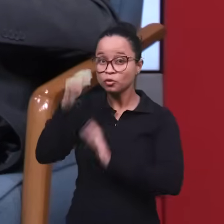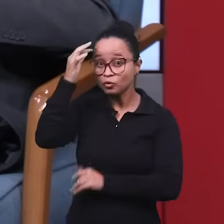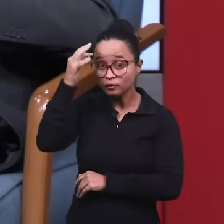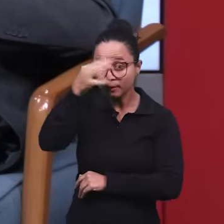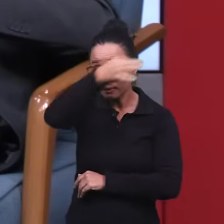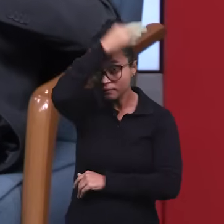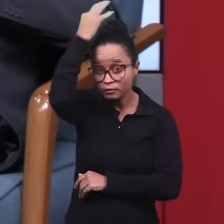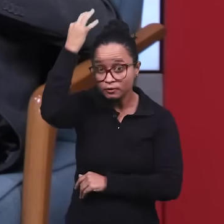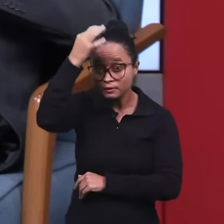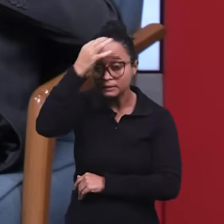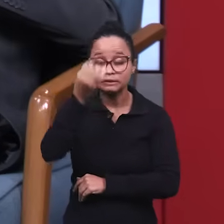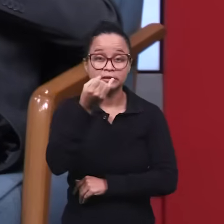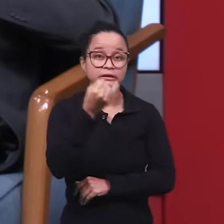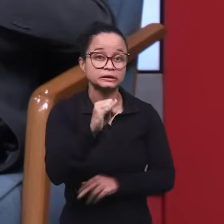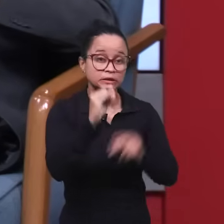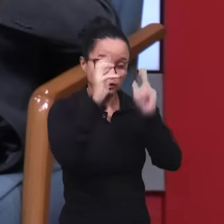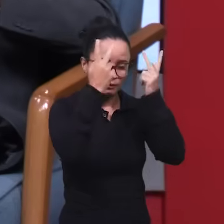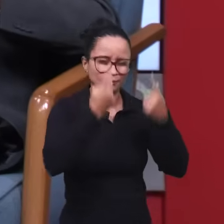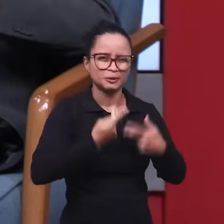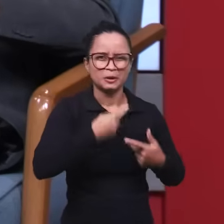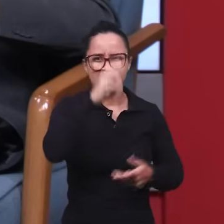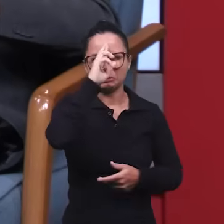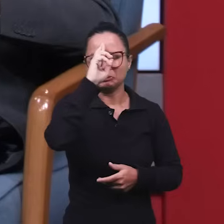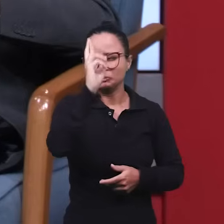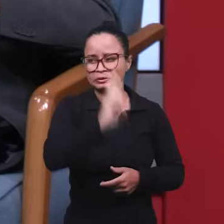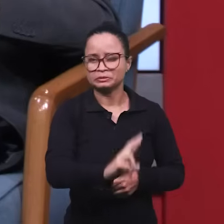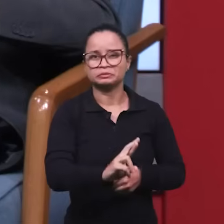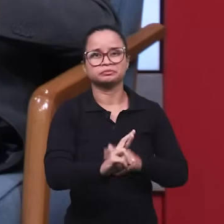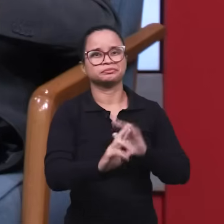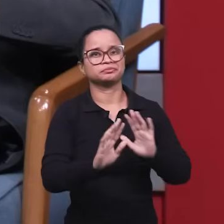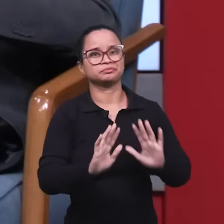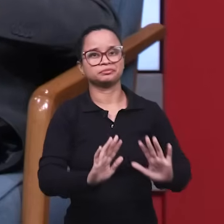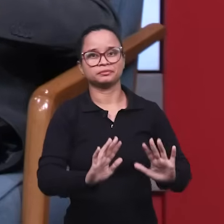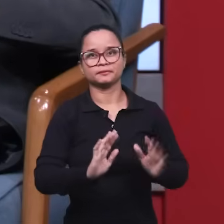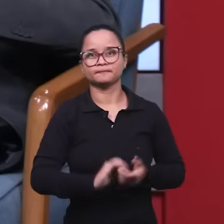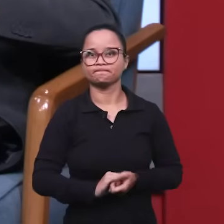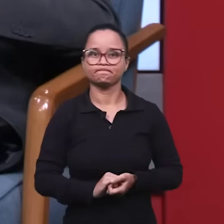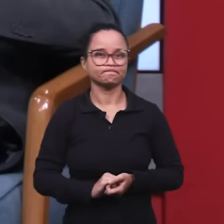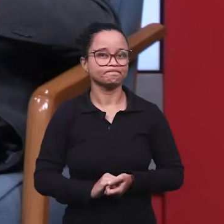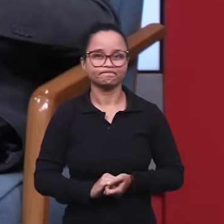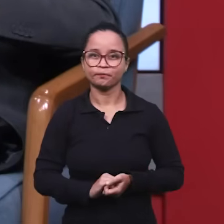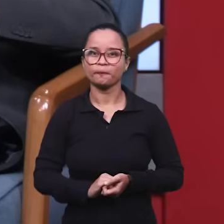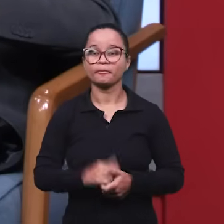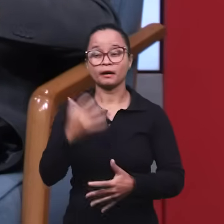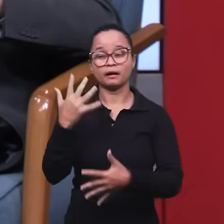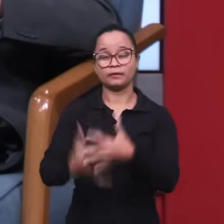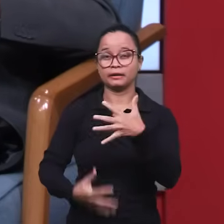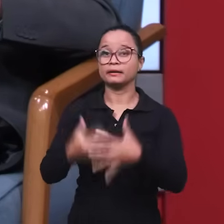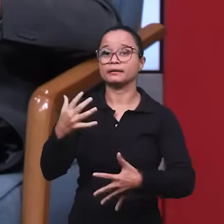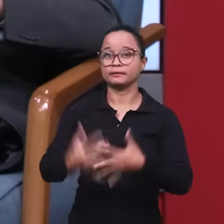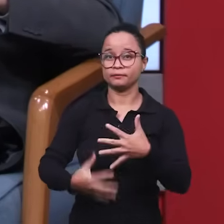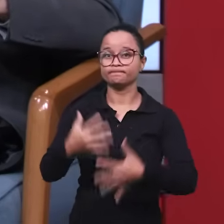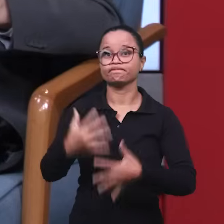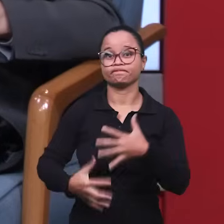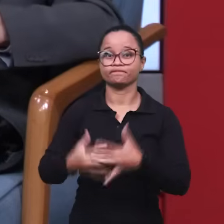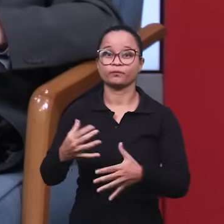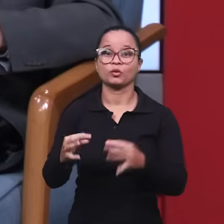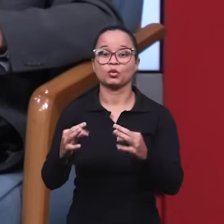do Espírito Santo. Se o homem entrar com a razão ali, ele